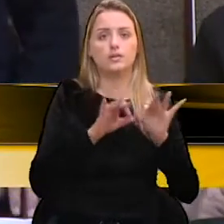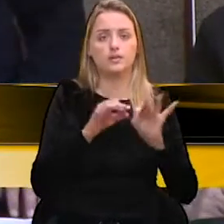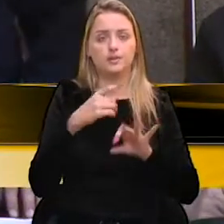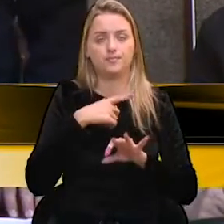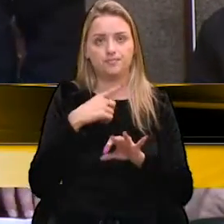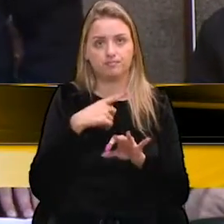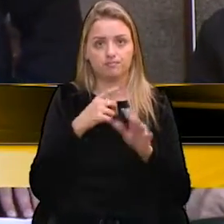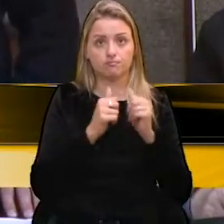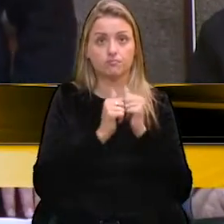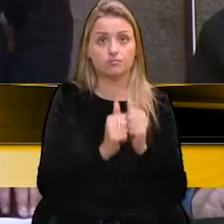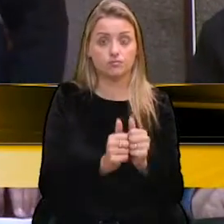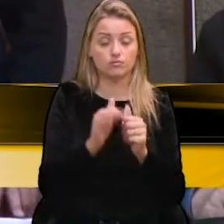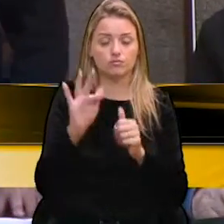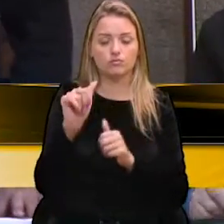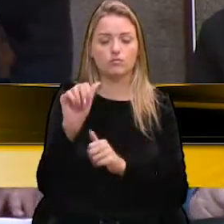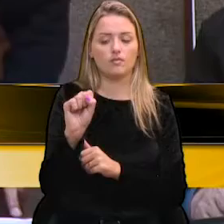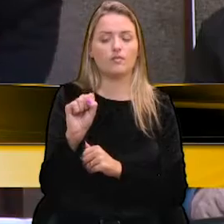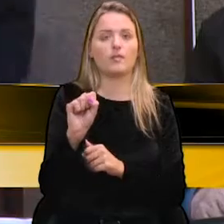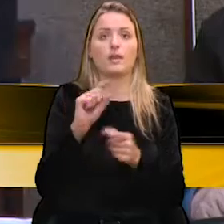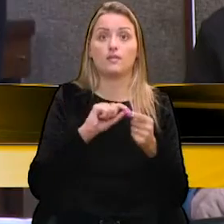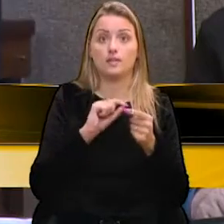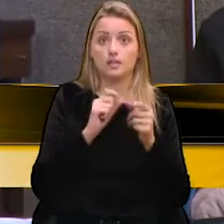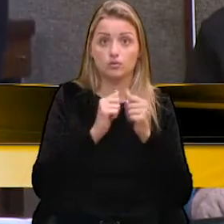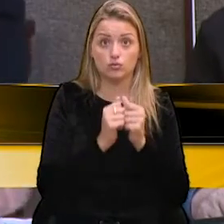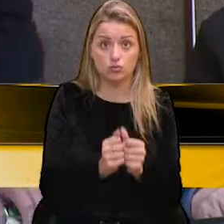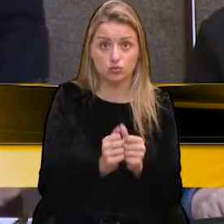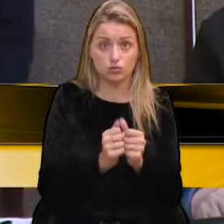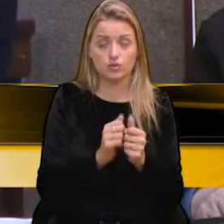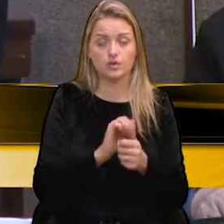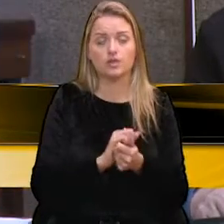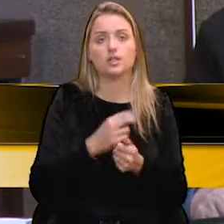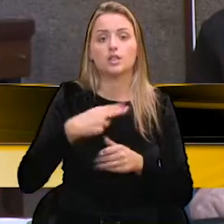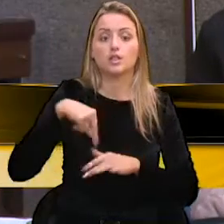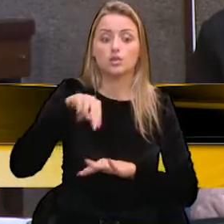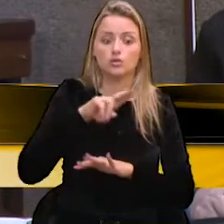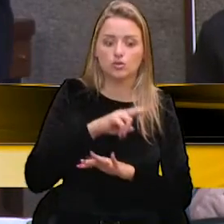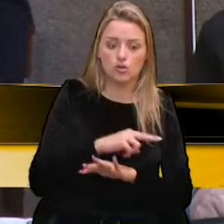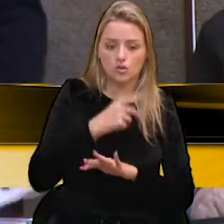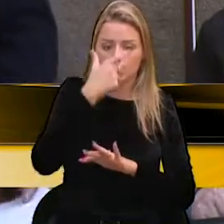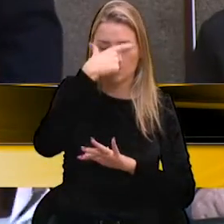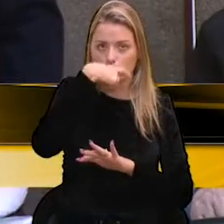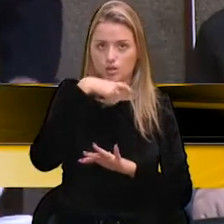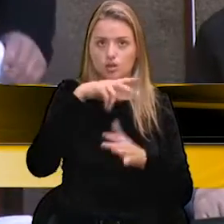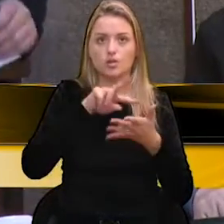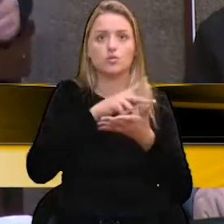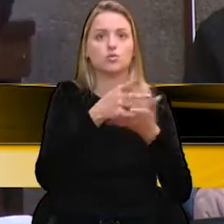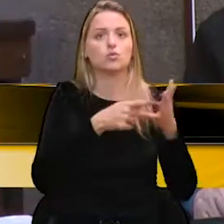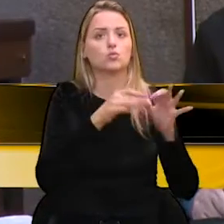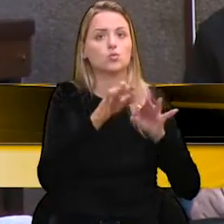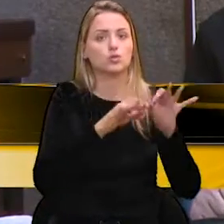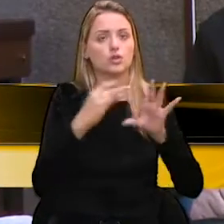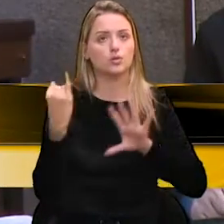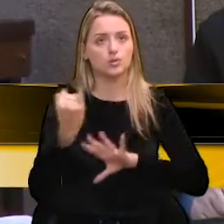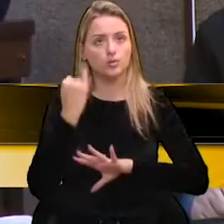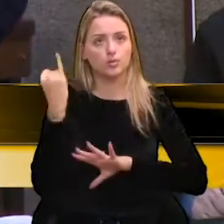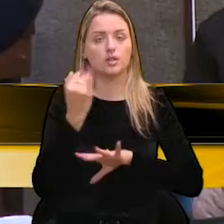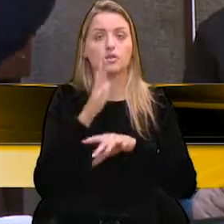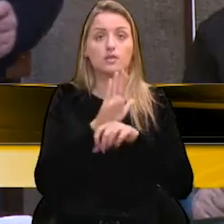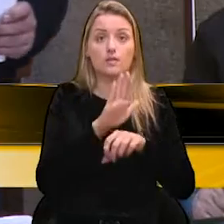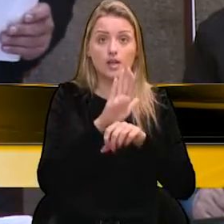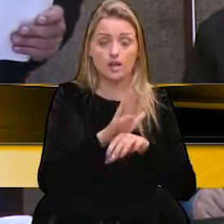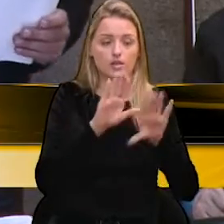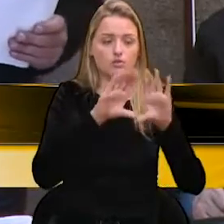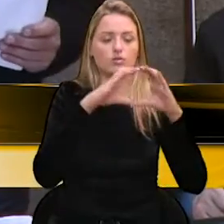a vir junto com a FAS, trabalhando junto. Então, julgamos um projeto muito, muito importante, que vai favorecer a